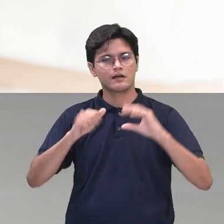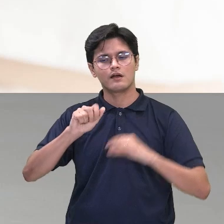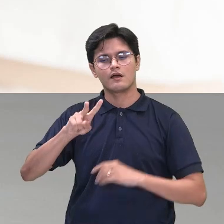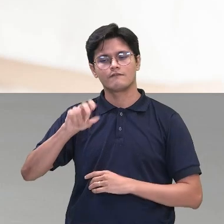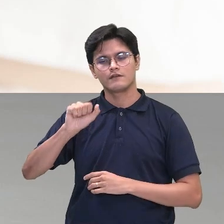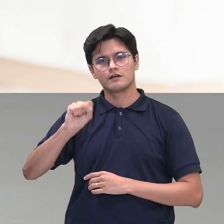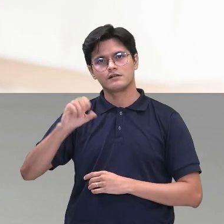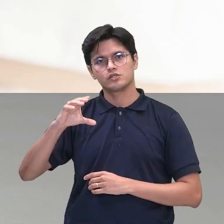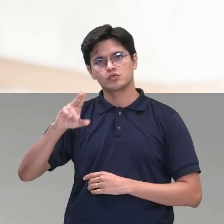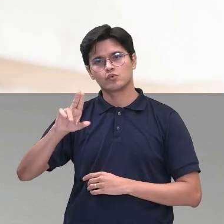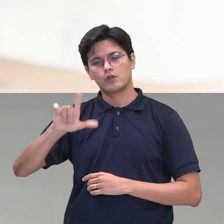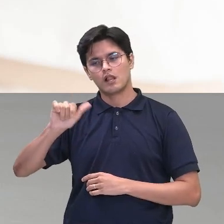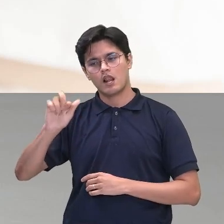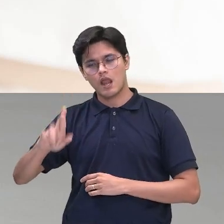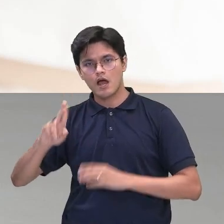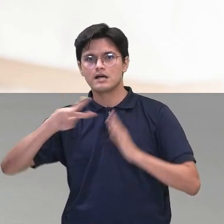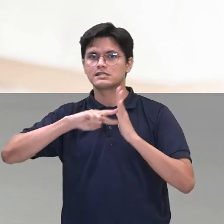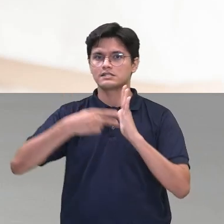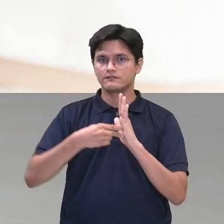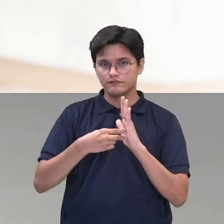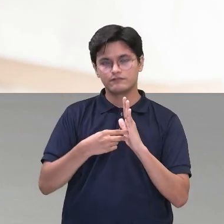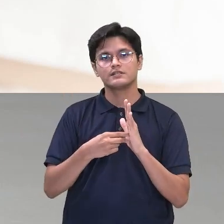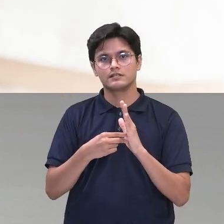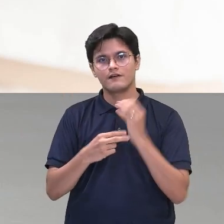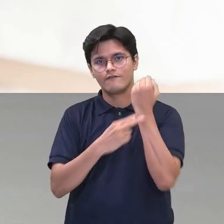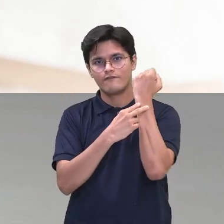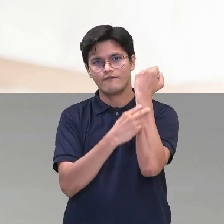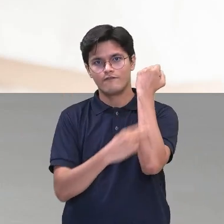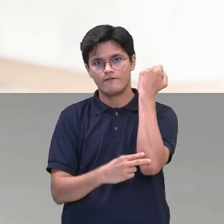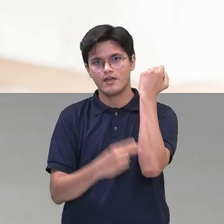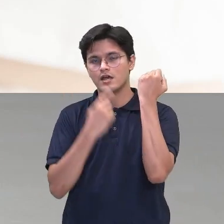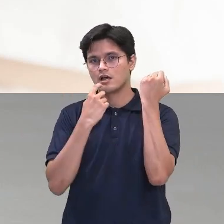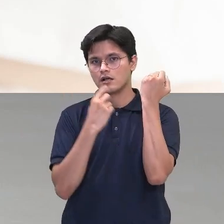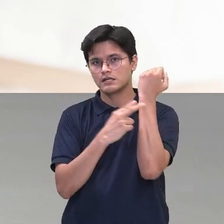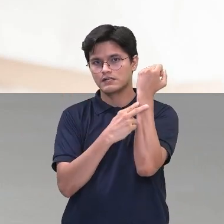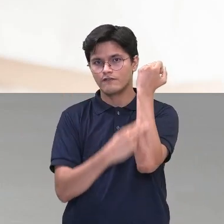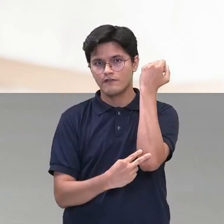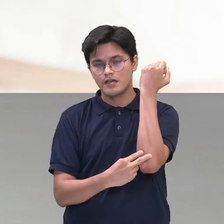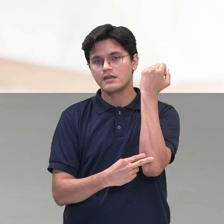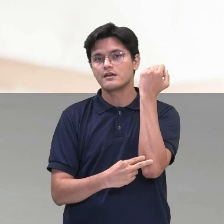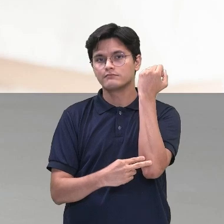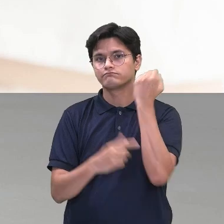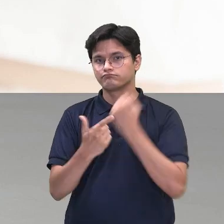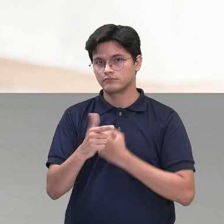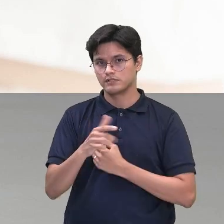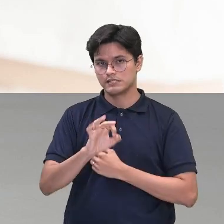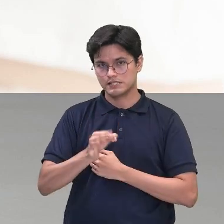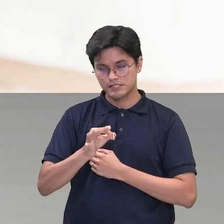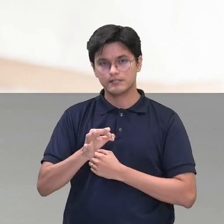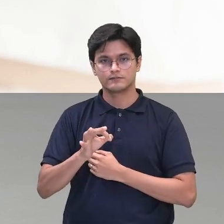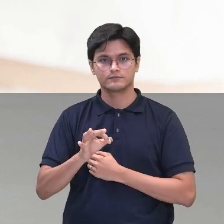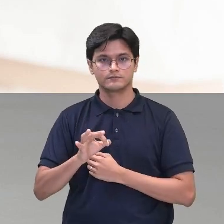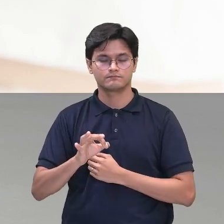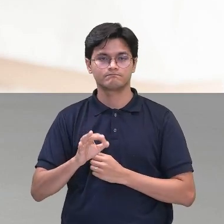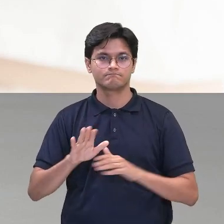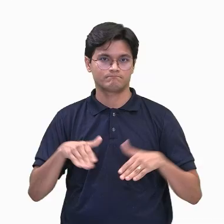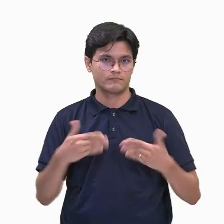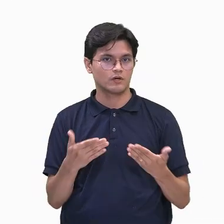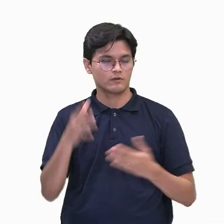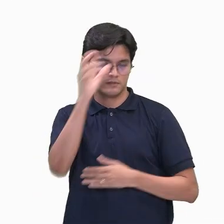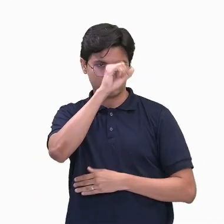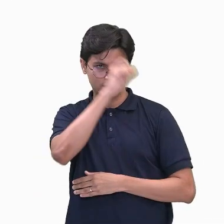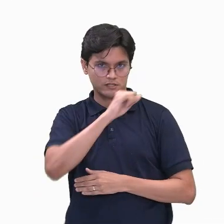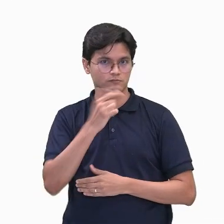o vaso sanguíneo, porque justamente no tecido epitelial a gente não encontra esses vasos, né? Ele é avascular, como nós já